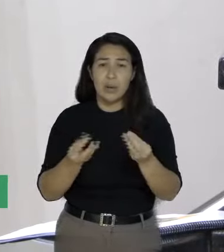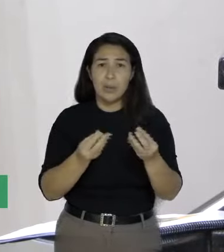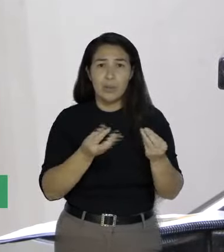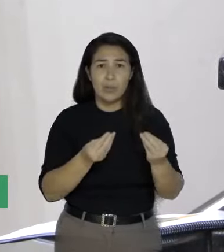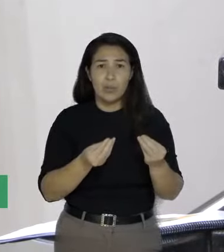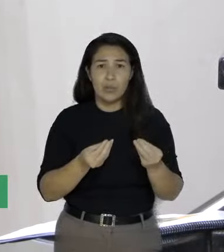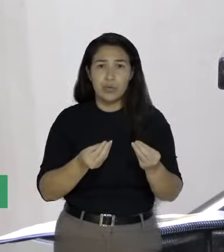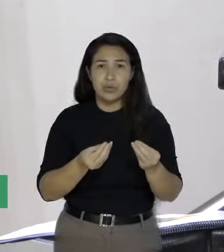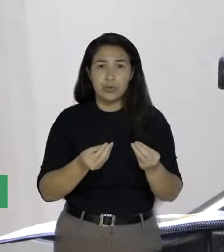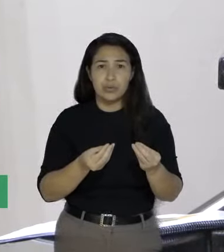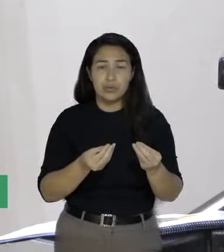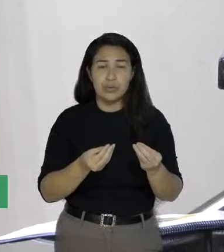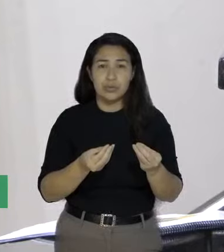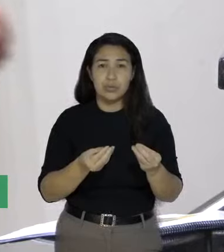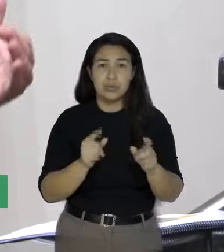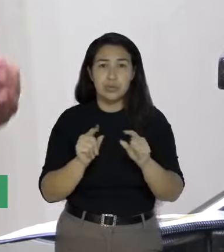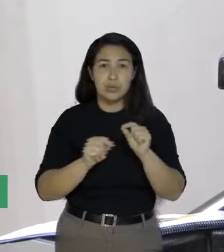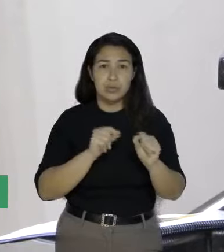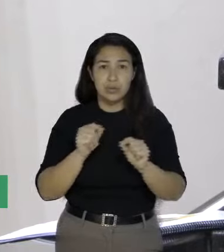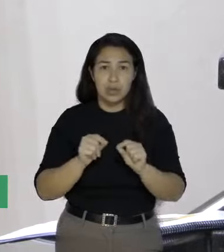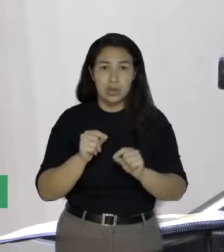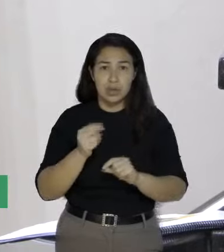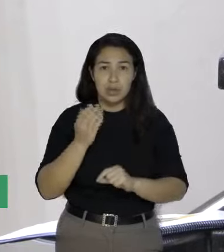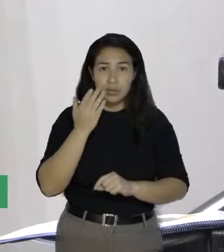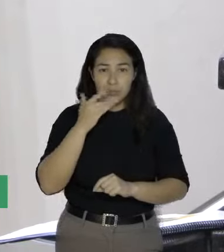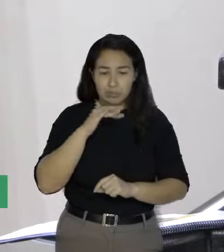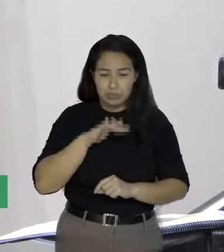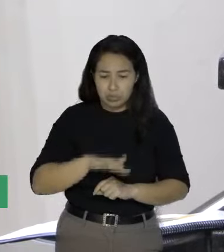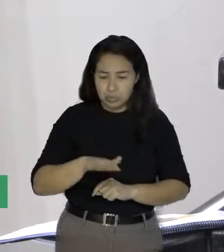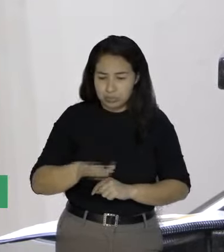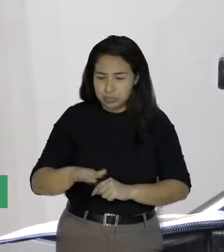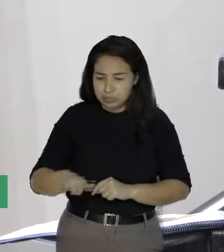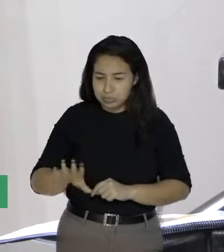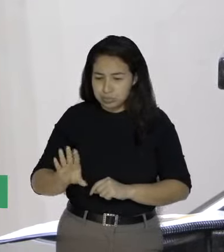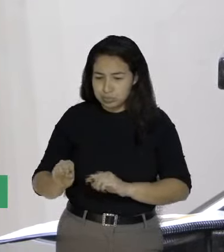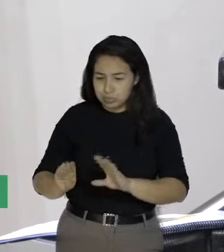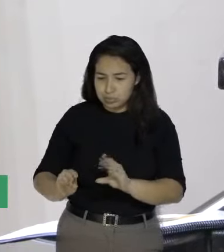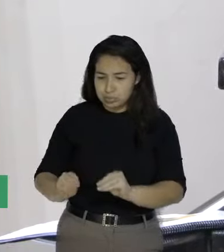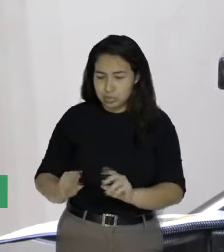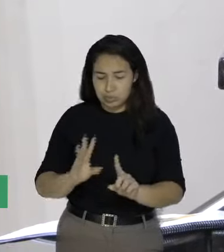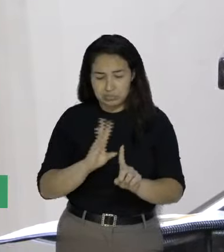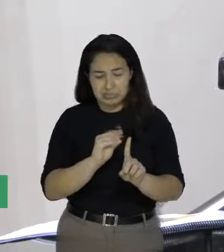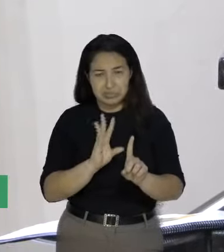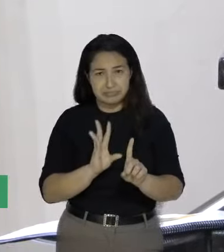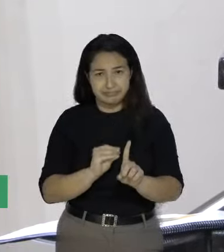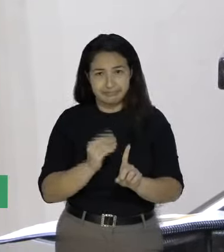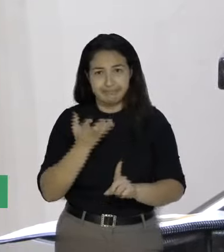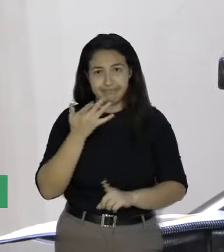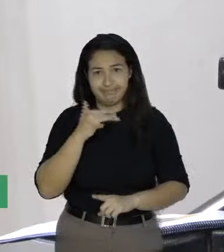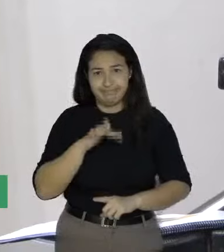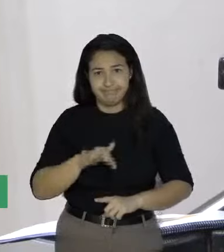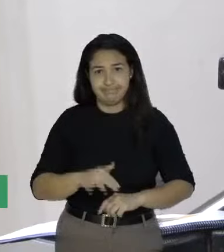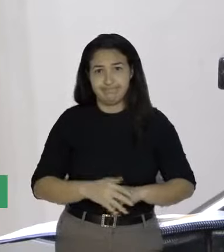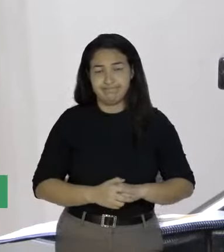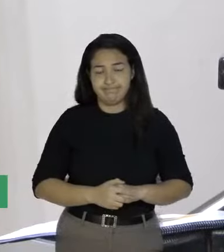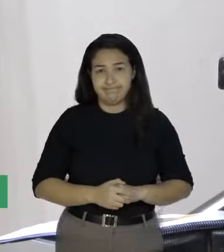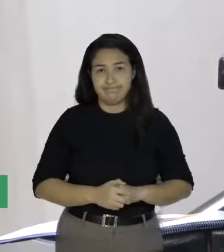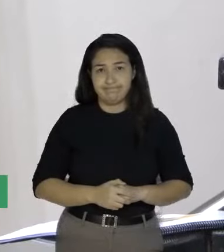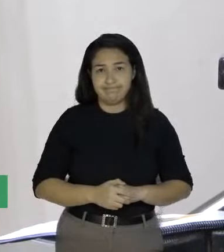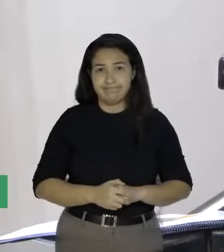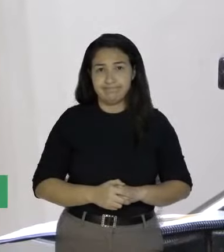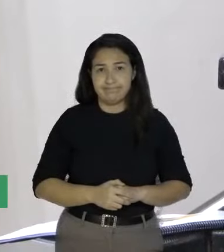uma substância 10 vezes mais potente do que a maconha Deputado Maurício scolark e uma